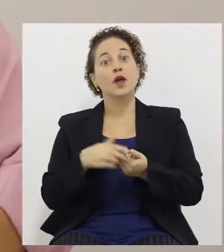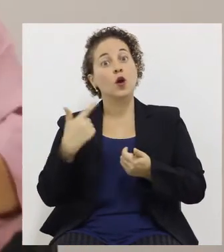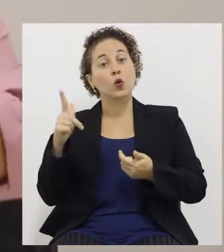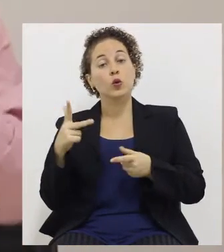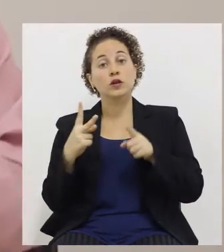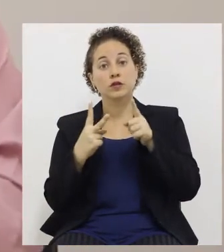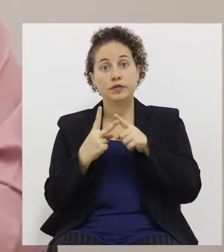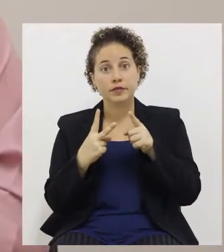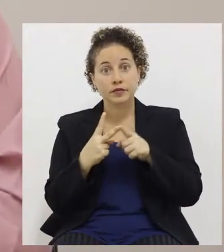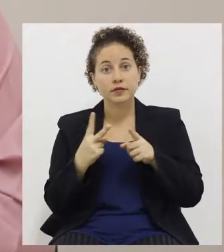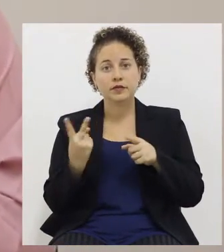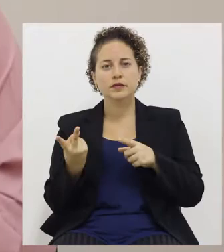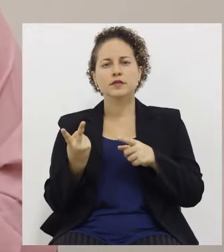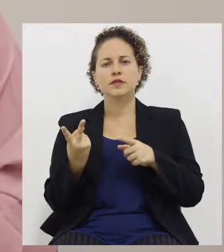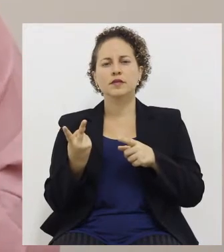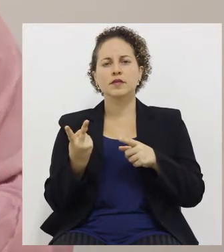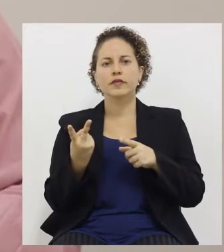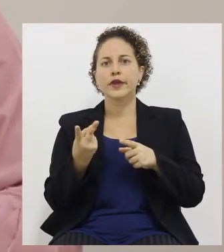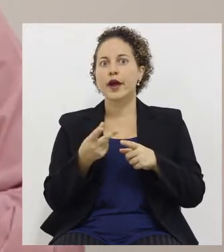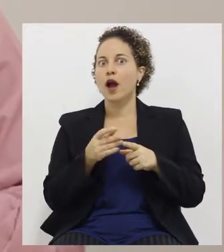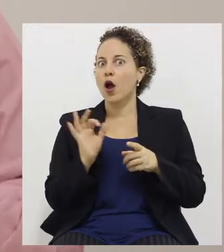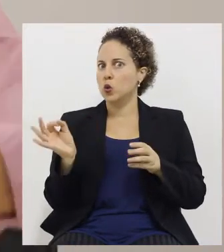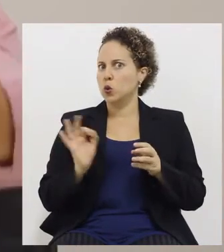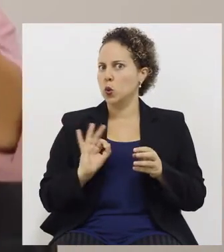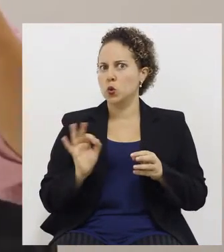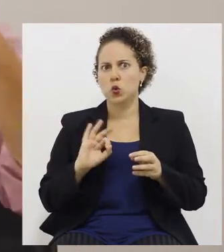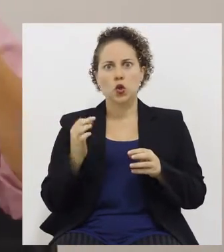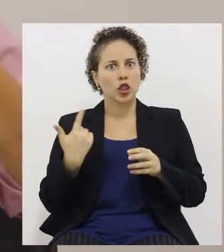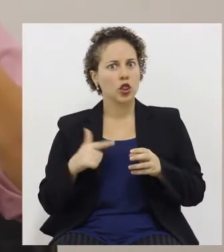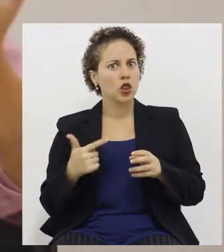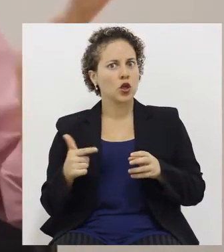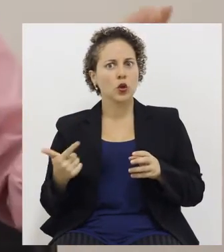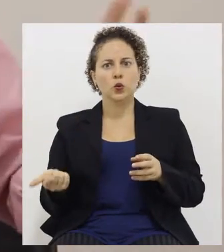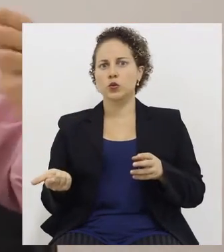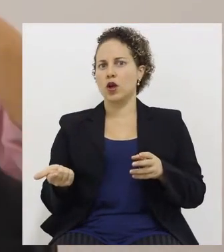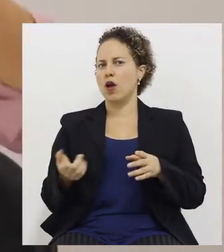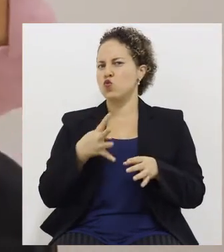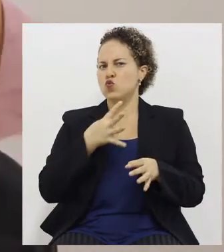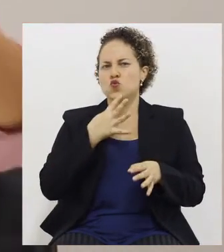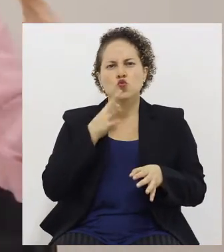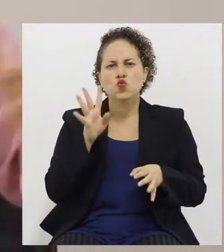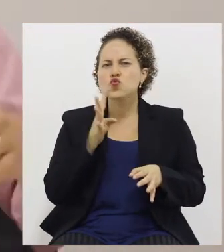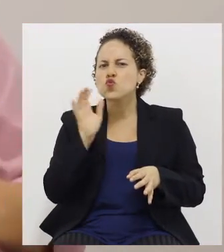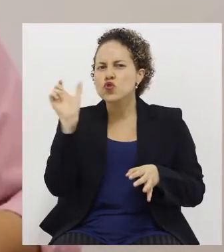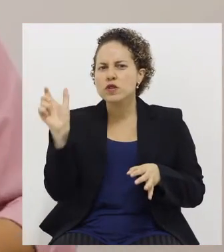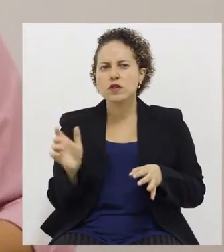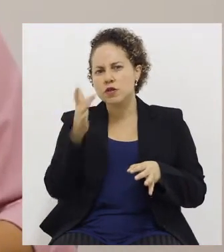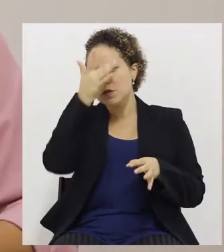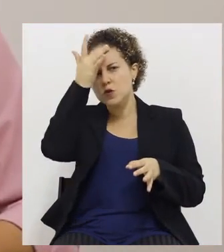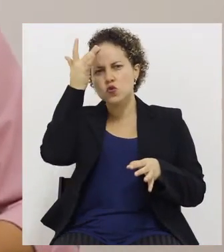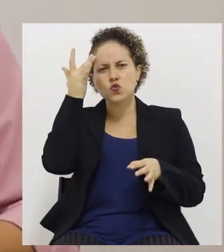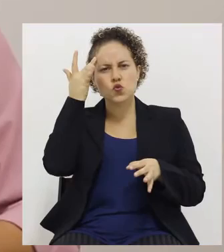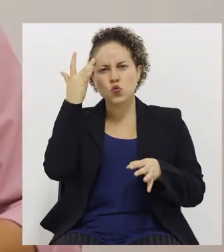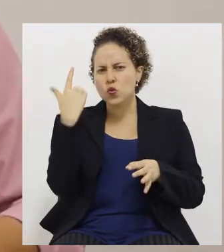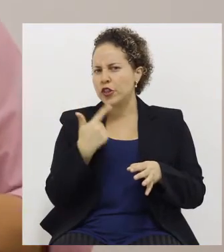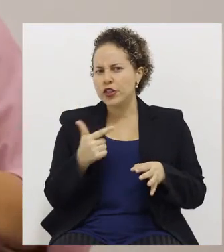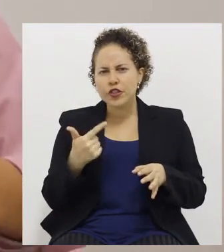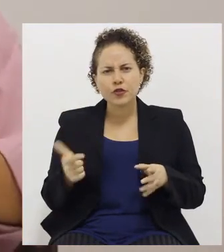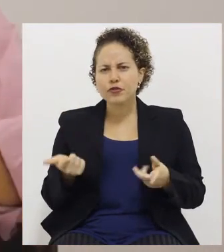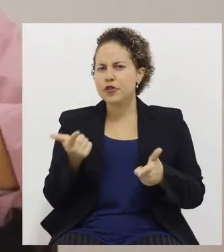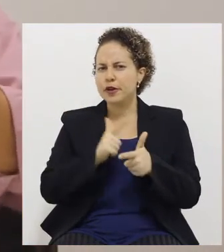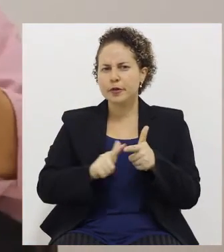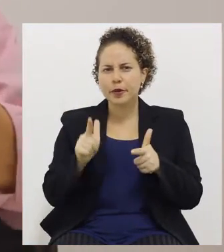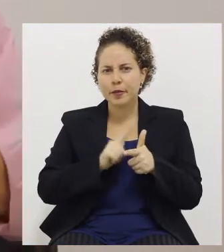problemas. Uma outra coisa possível é negar a existência. De jeito nenhum, eu conheço fulano e ele jamais diria isso.